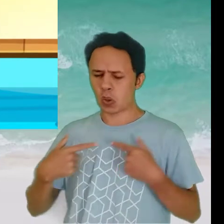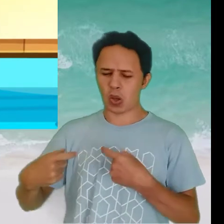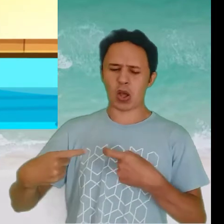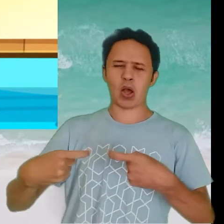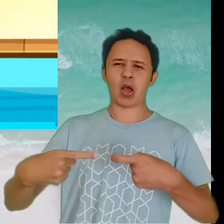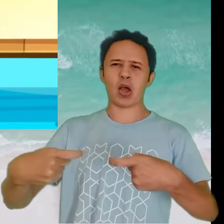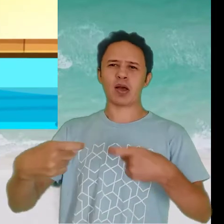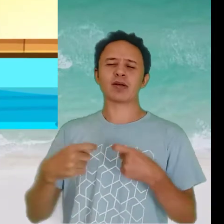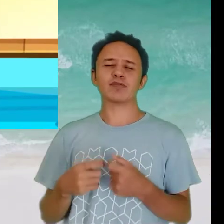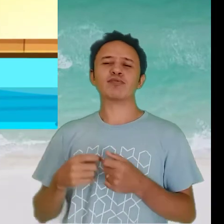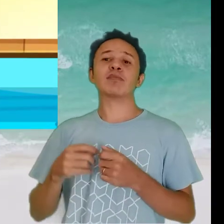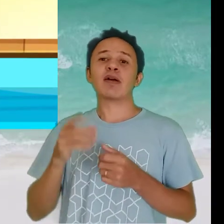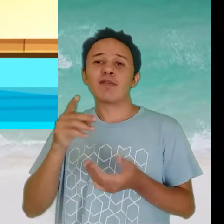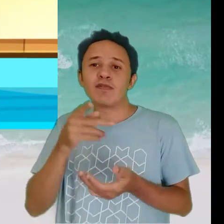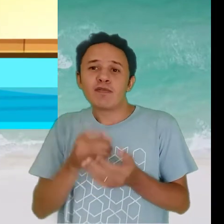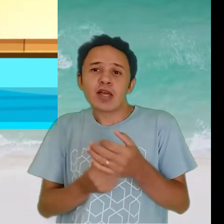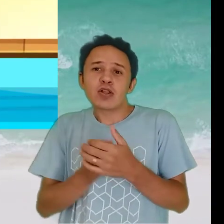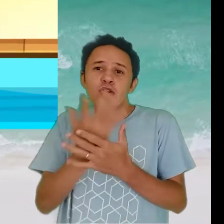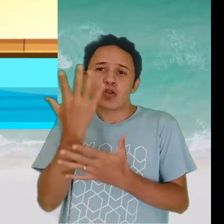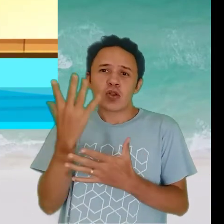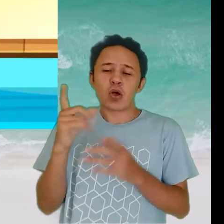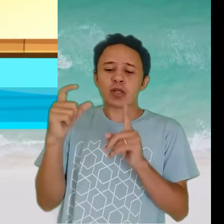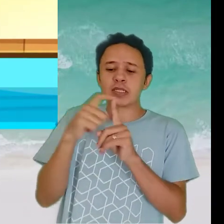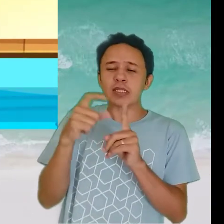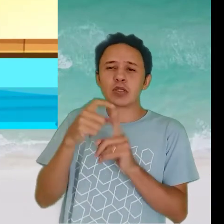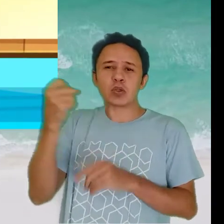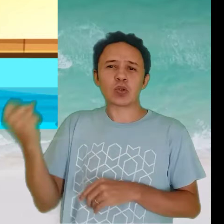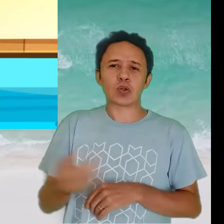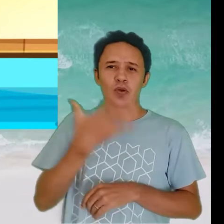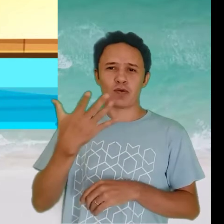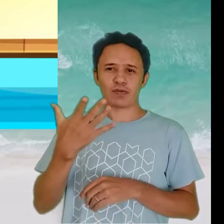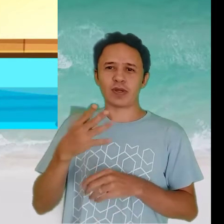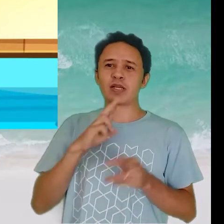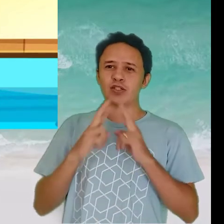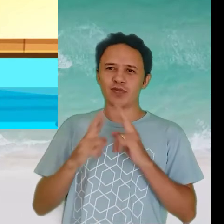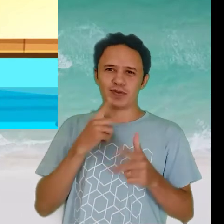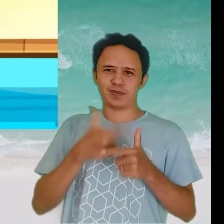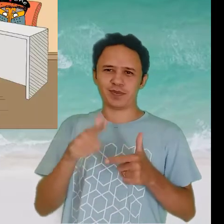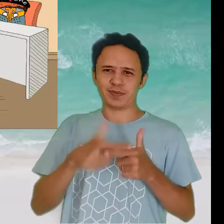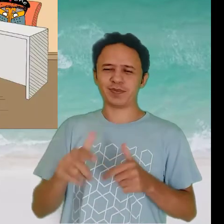Os guerreiros da justiça social inventaram um termo inovador para resolver esse dilema.